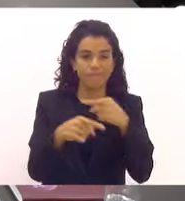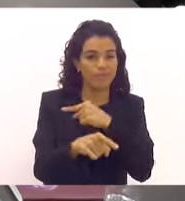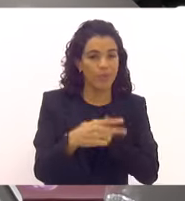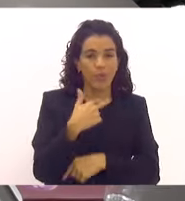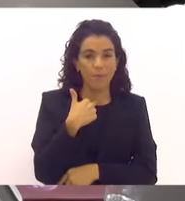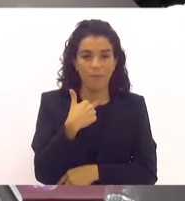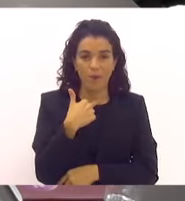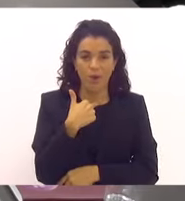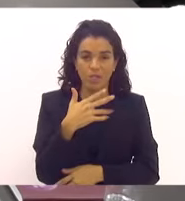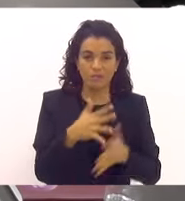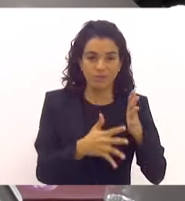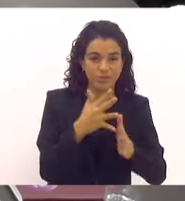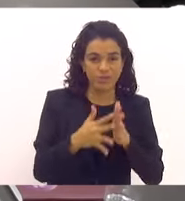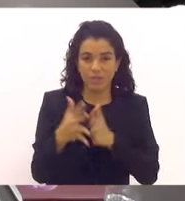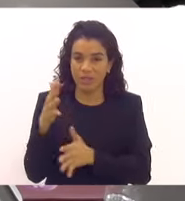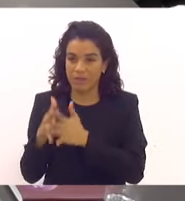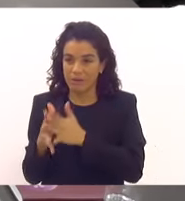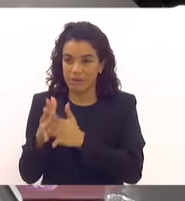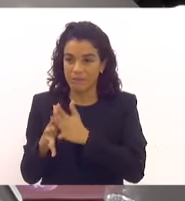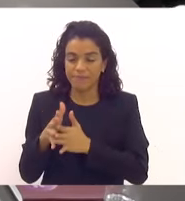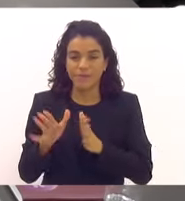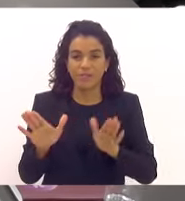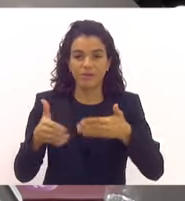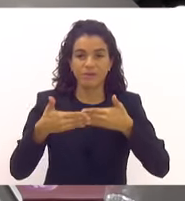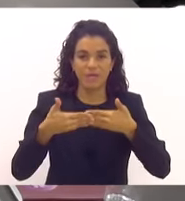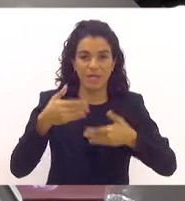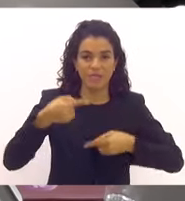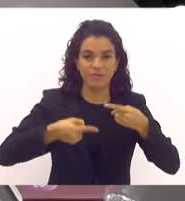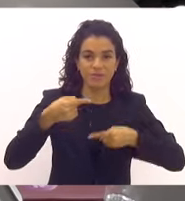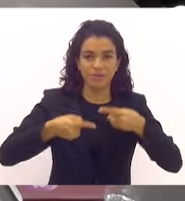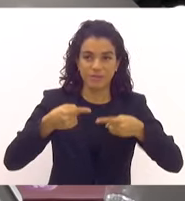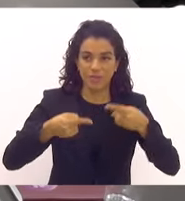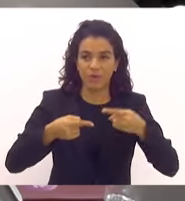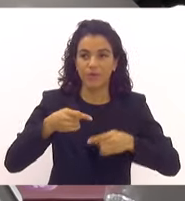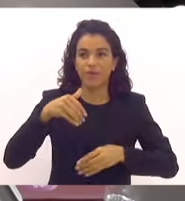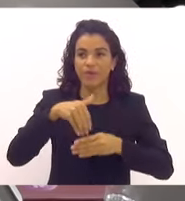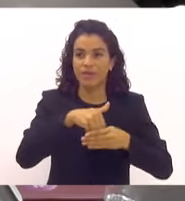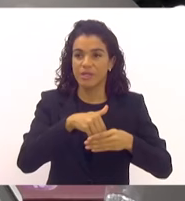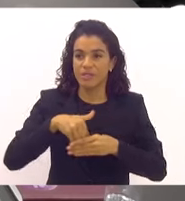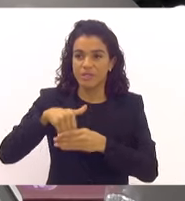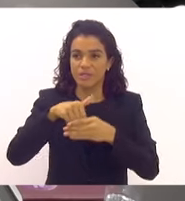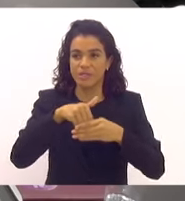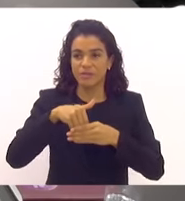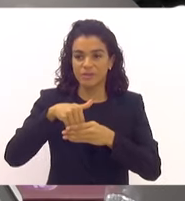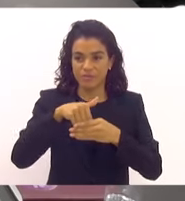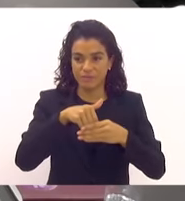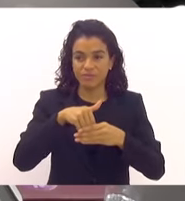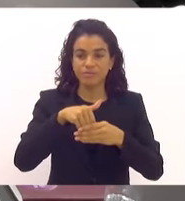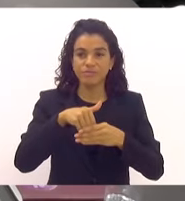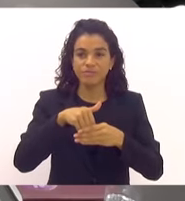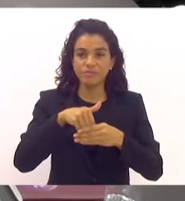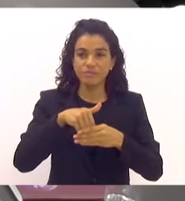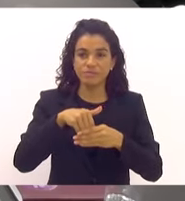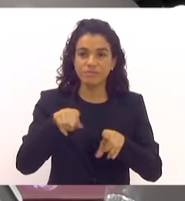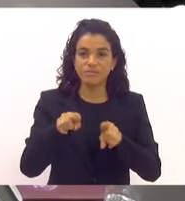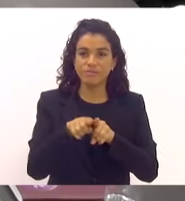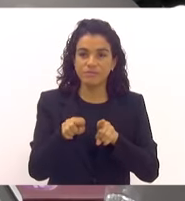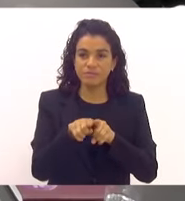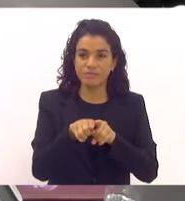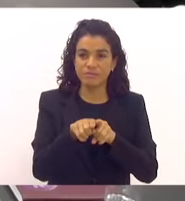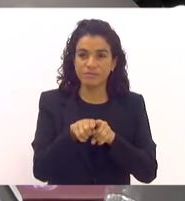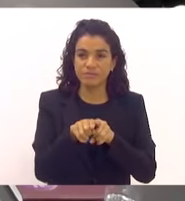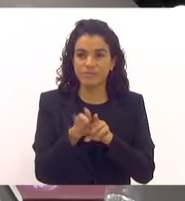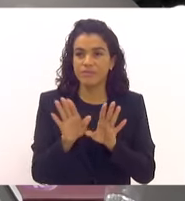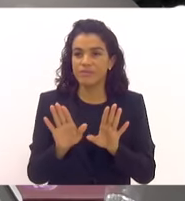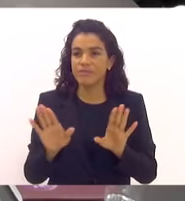prejudicar o outro. Então, encerrada a discussão, em votação pelo... E designar o... Não,